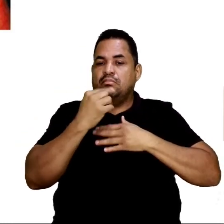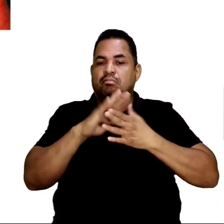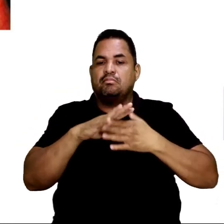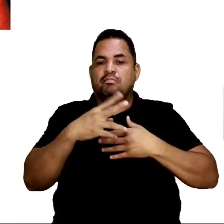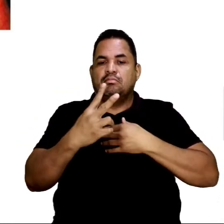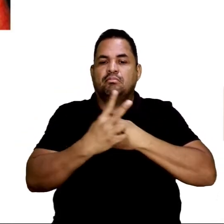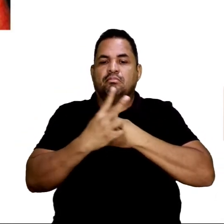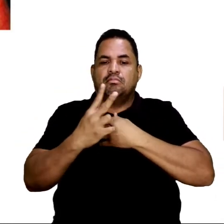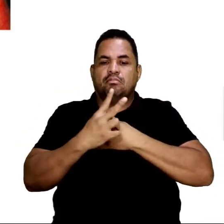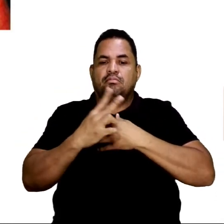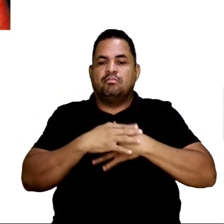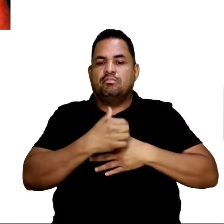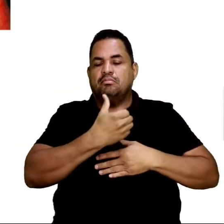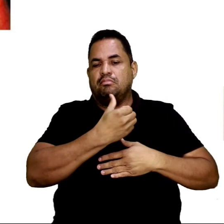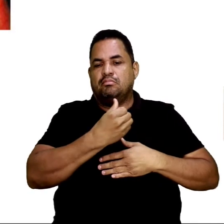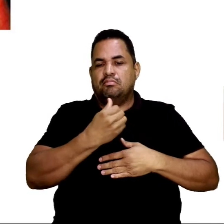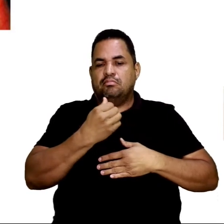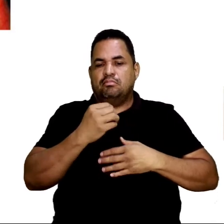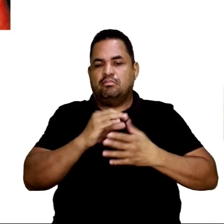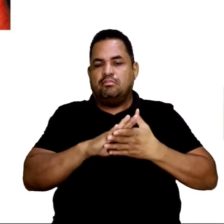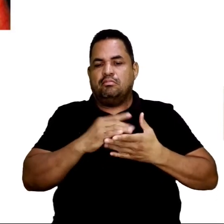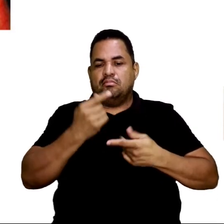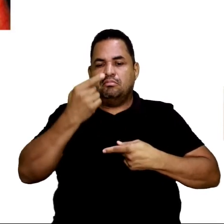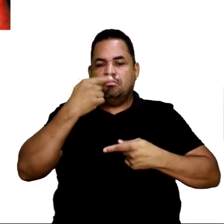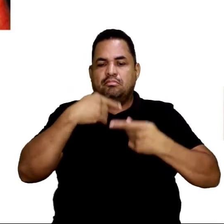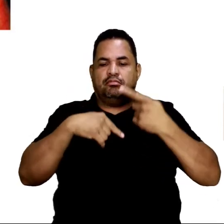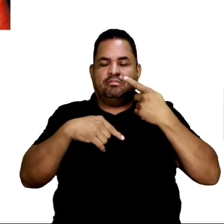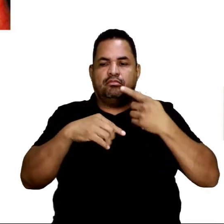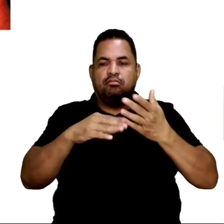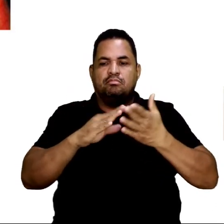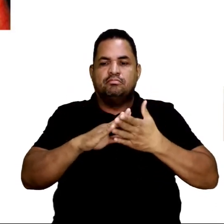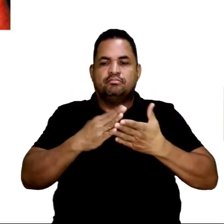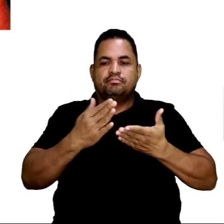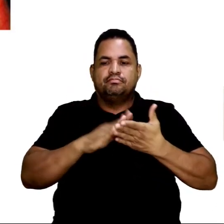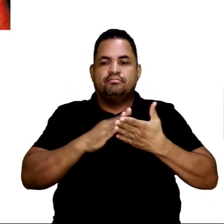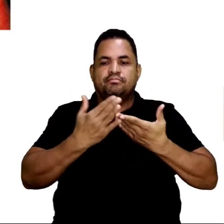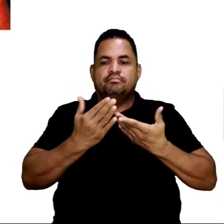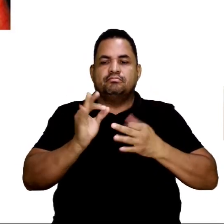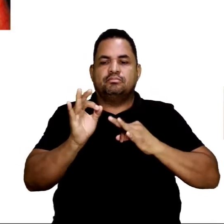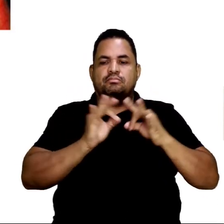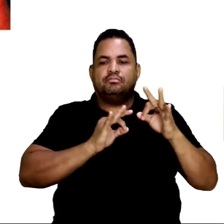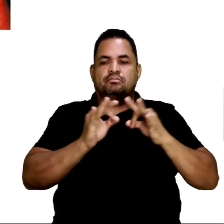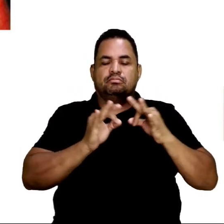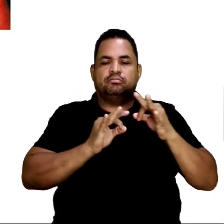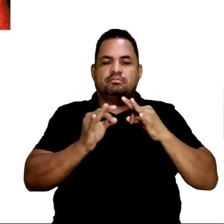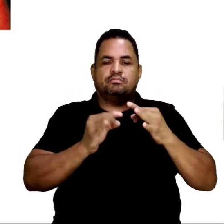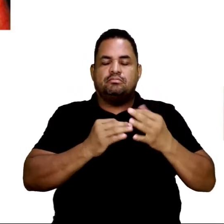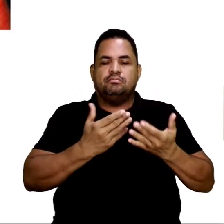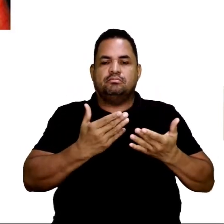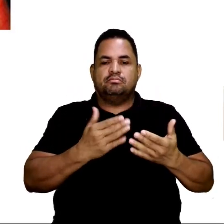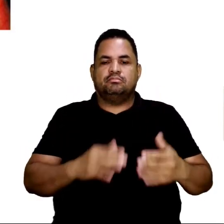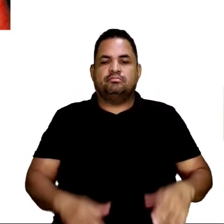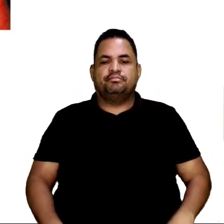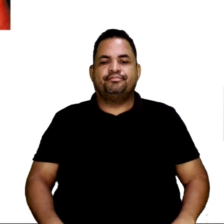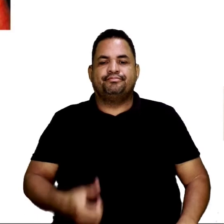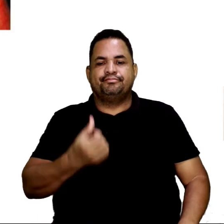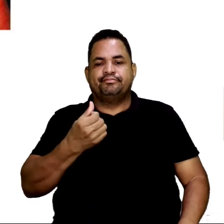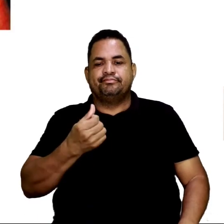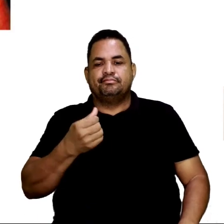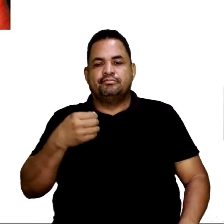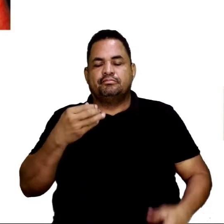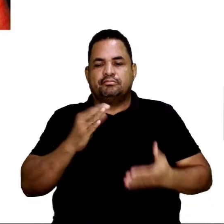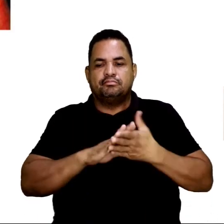ali. 6 meses, o bebê vira a cabeça para se preparar para o nascimento. Vai começando a se posicionar